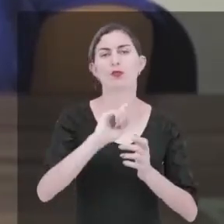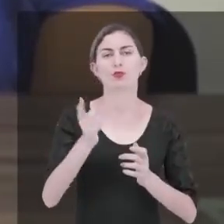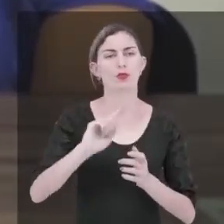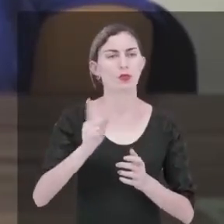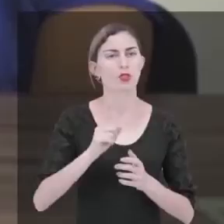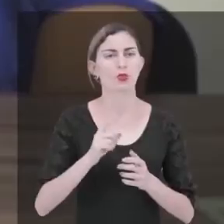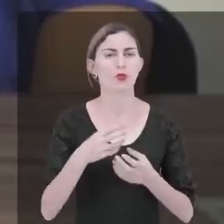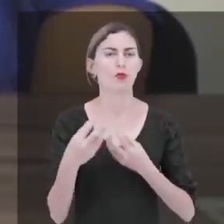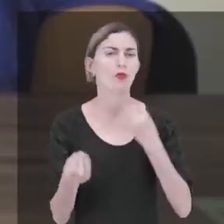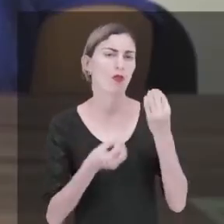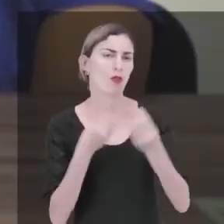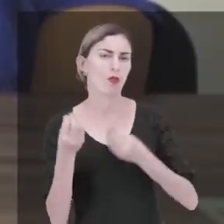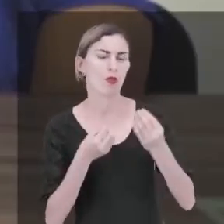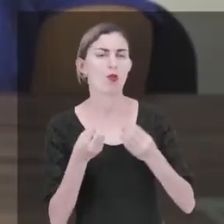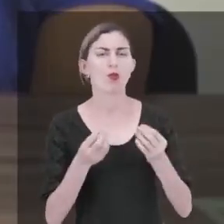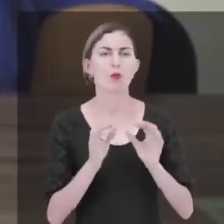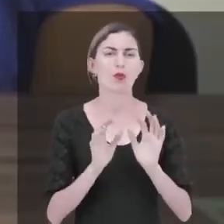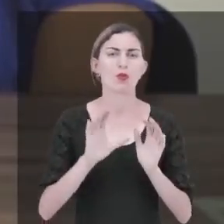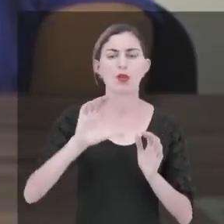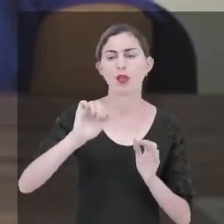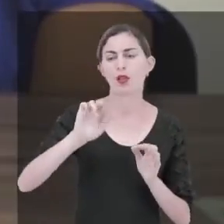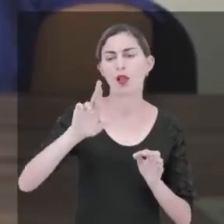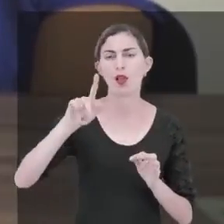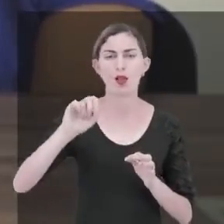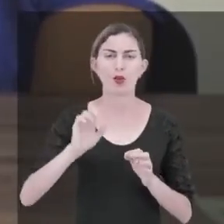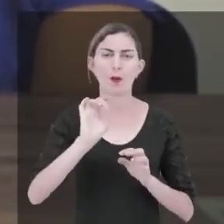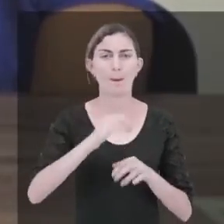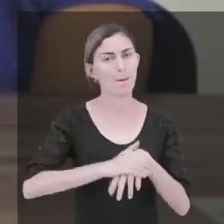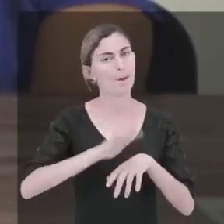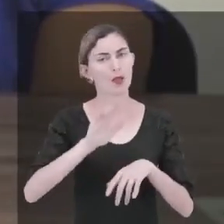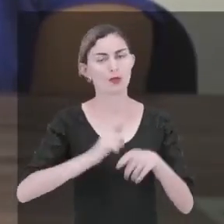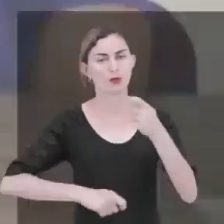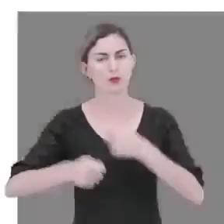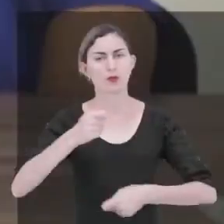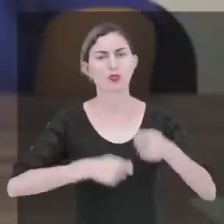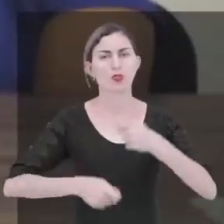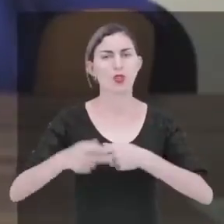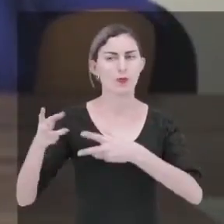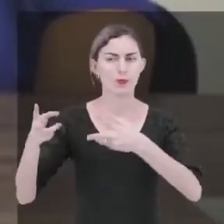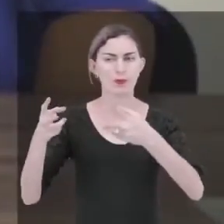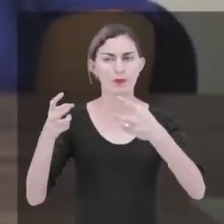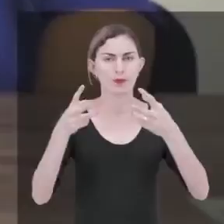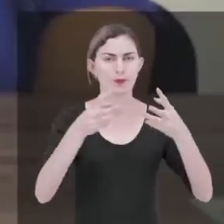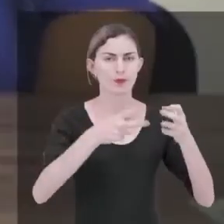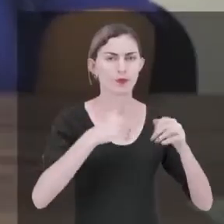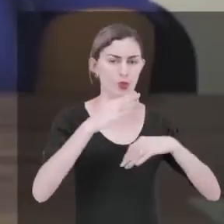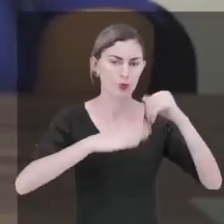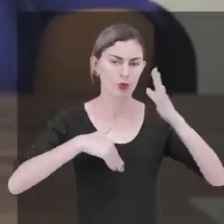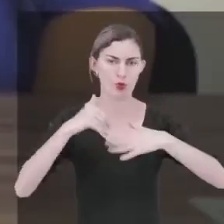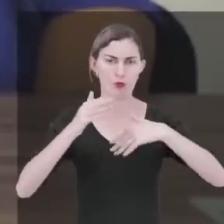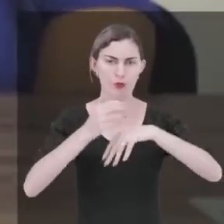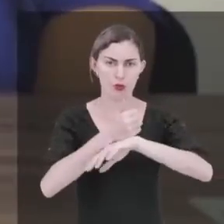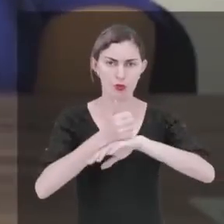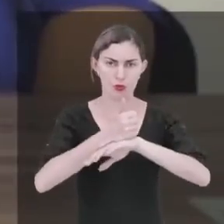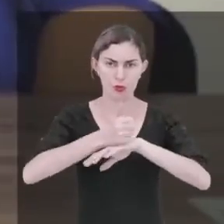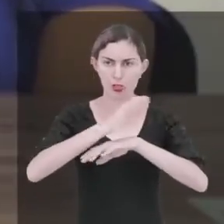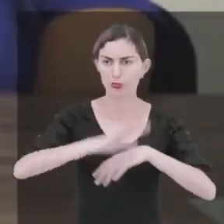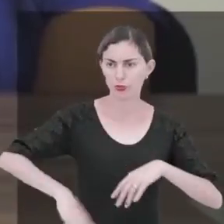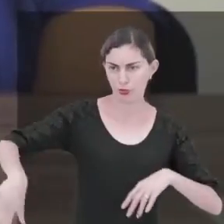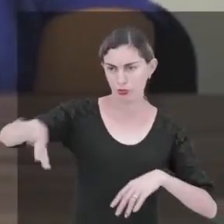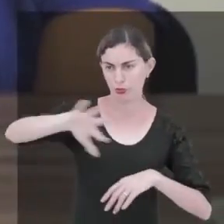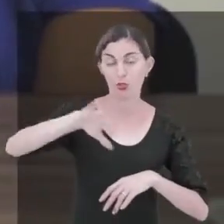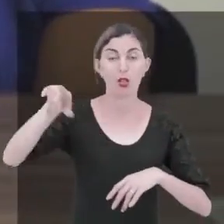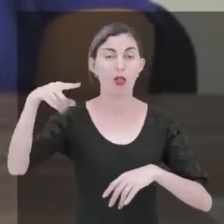como eu já estou exemplificando, o cargo é mais administrativo. Percebemos que os profissionais em